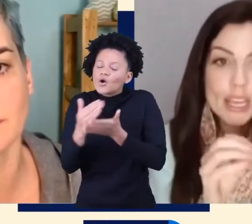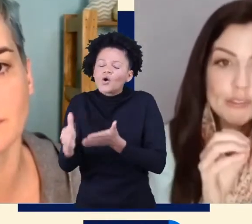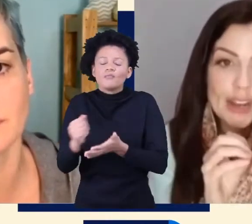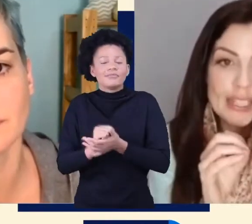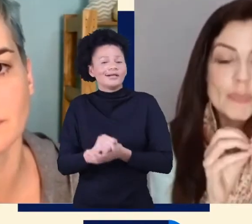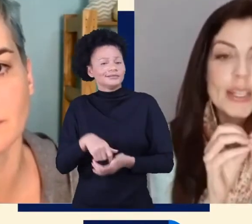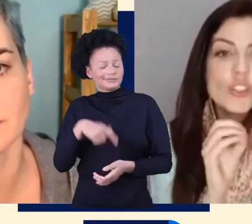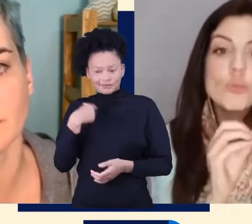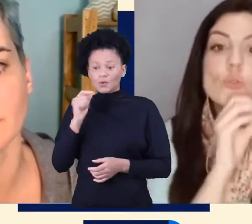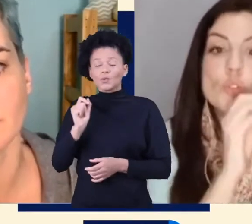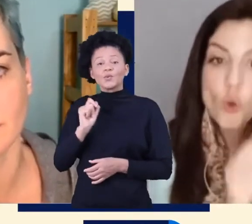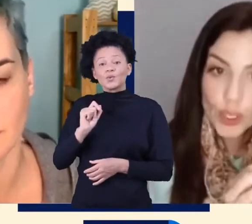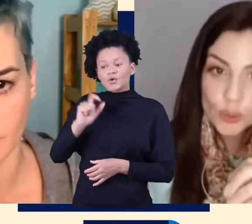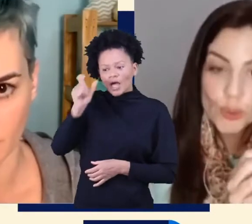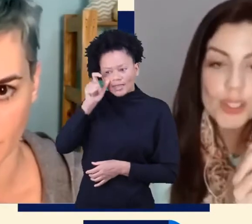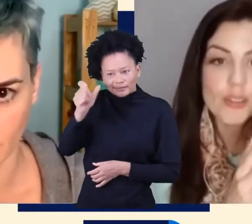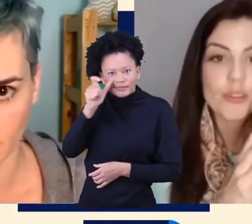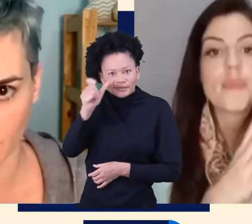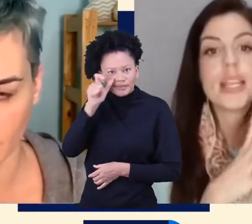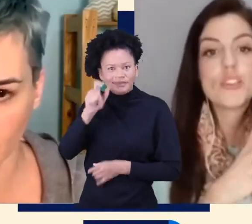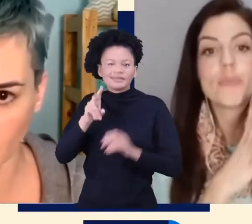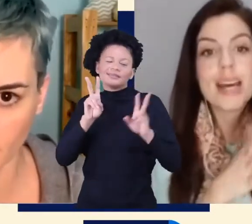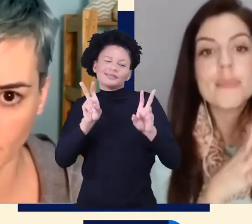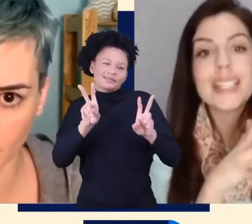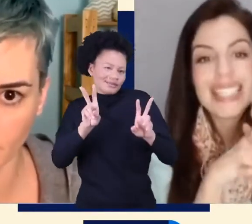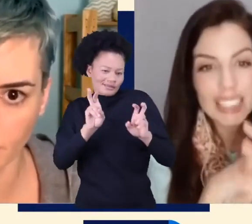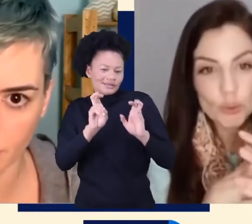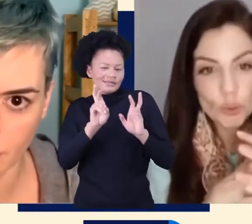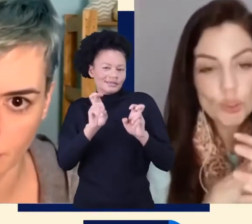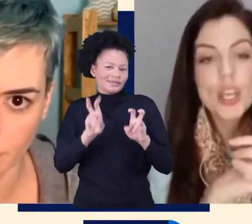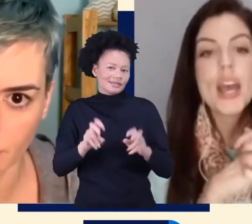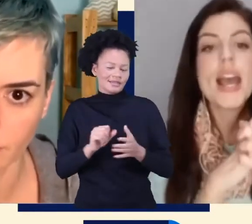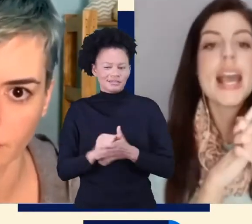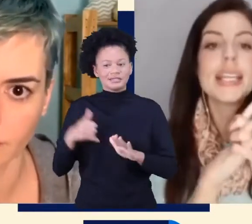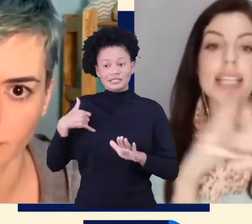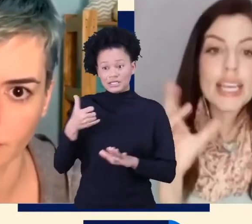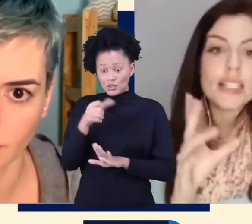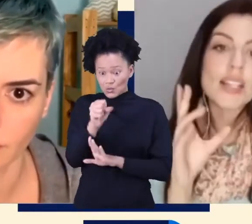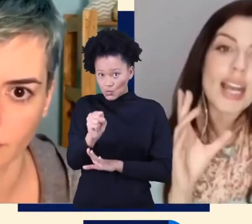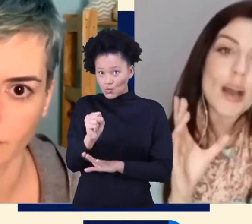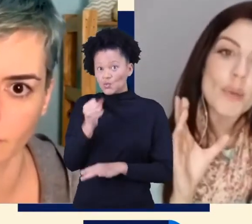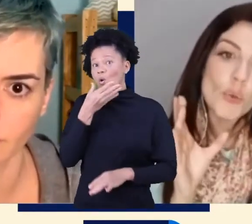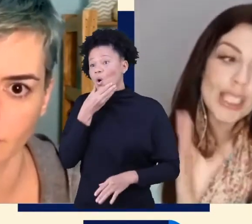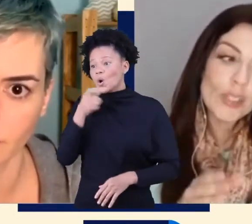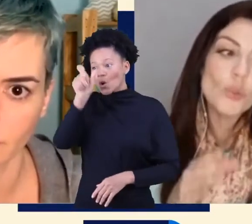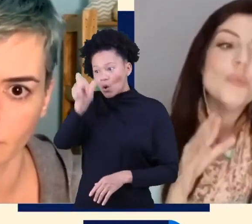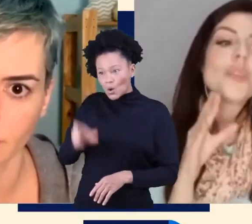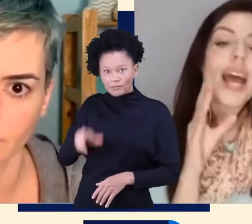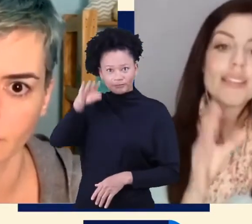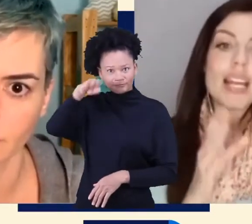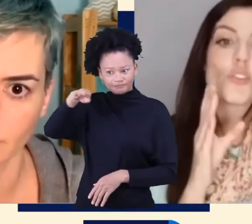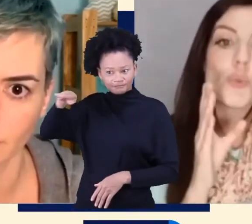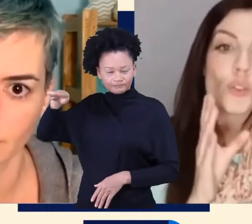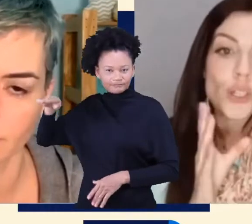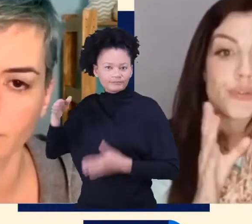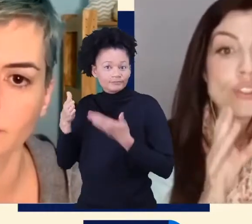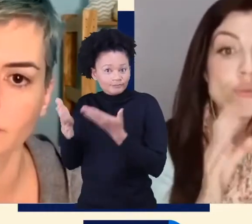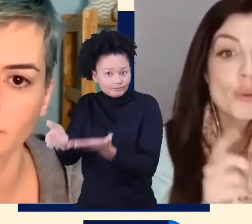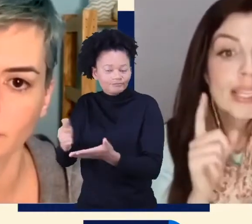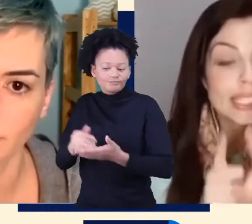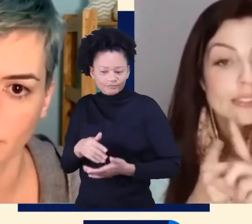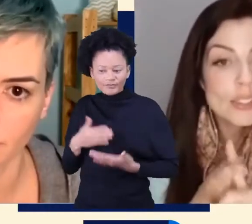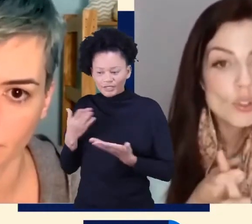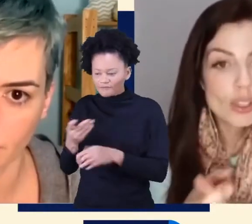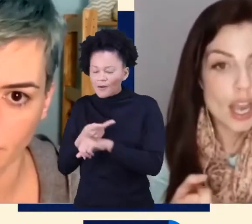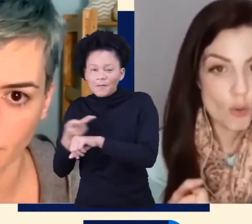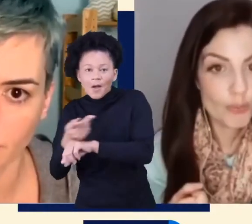é bem a fase, a partir dos 8, especificamente, para meninos, que eles acabam indo atrás de pornografia de